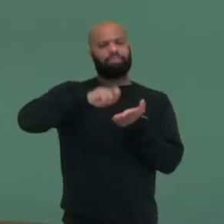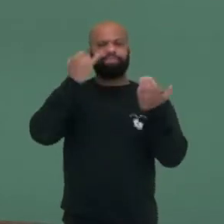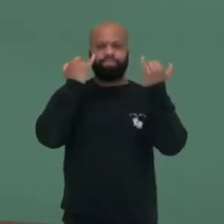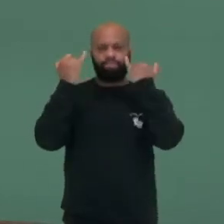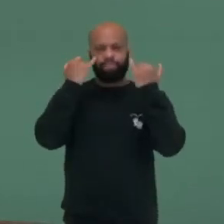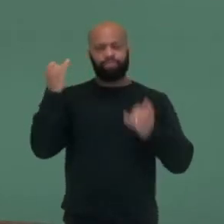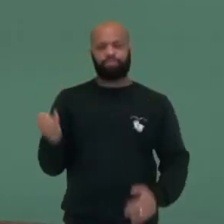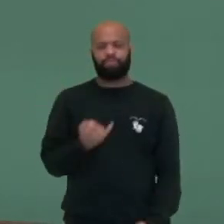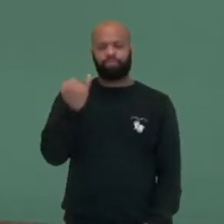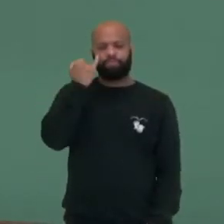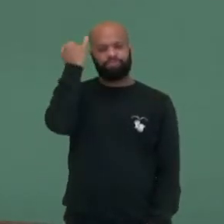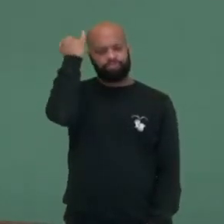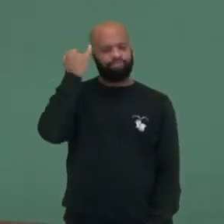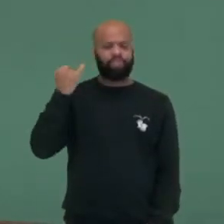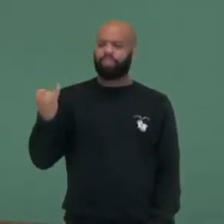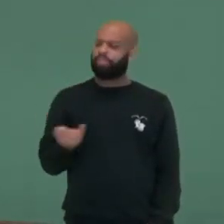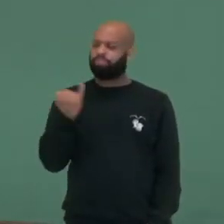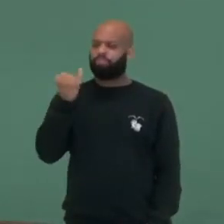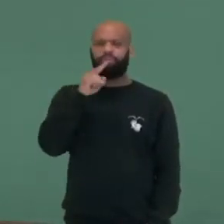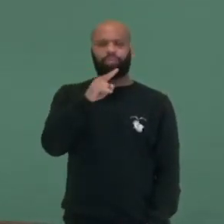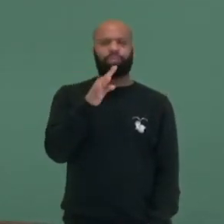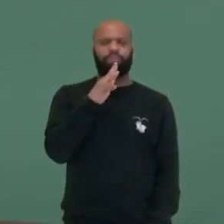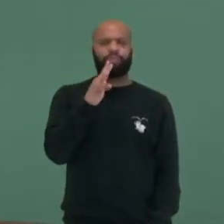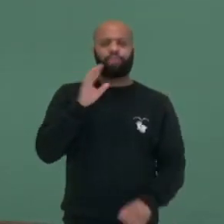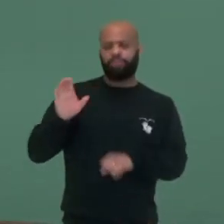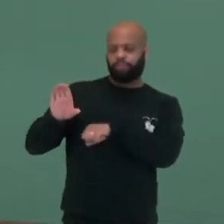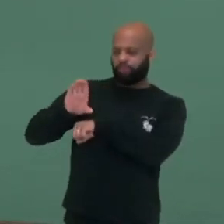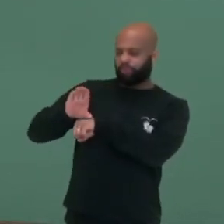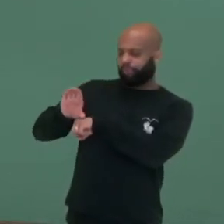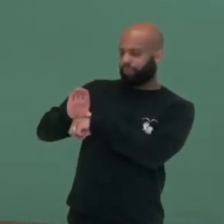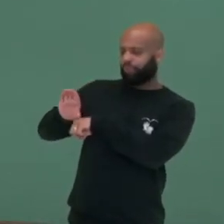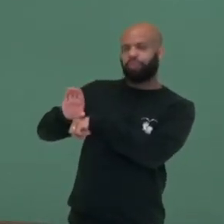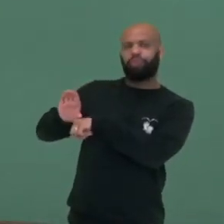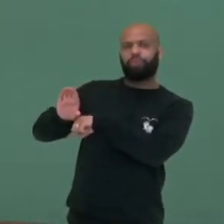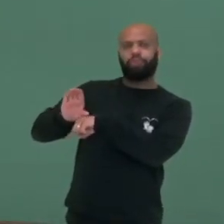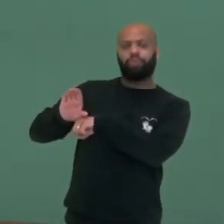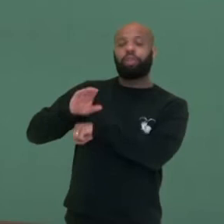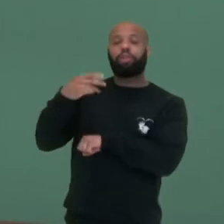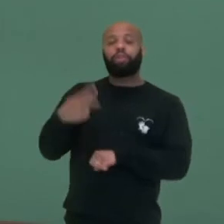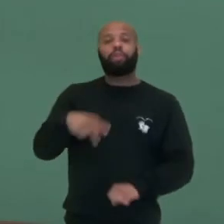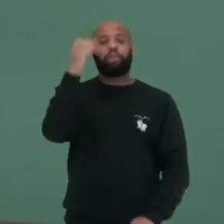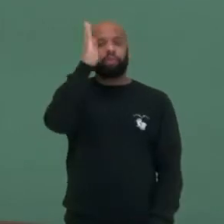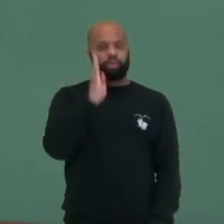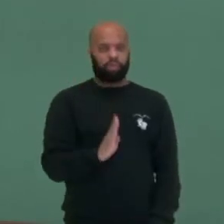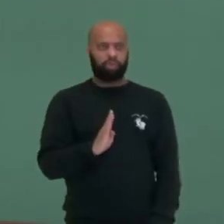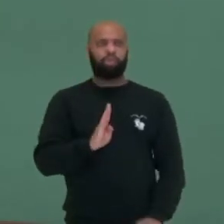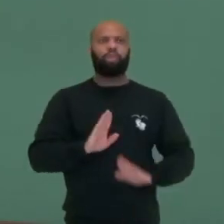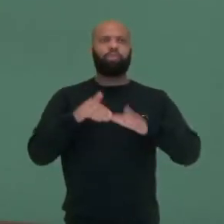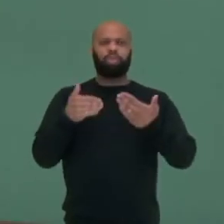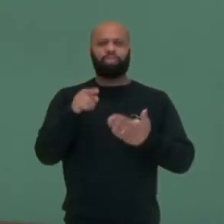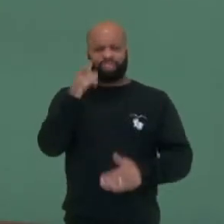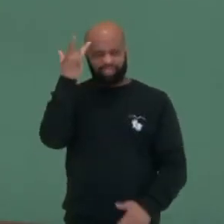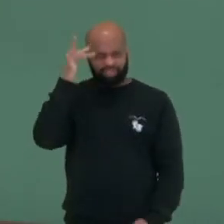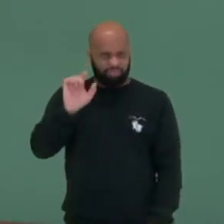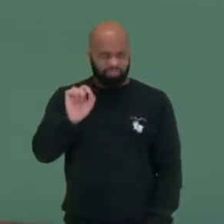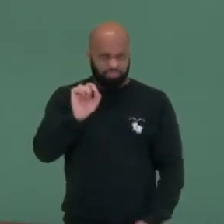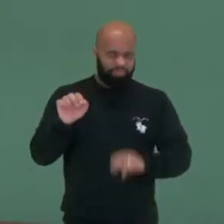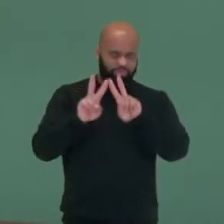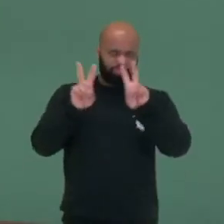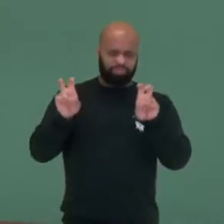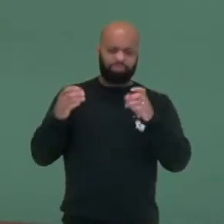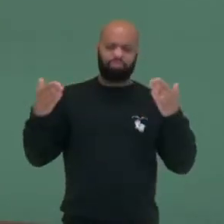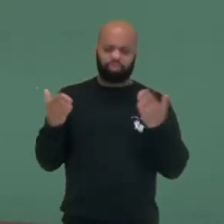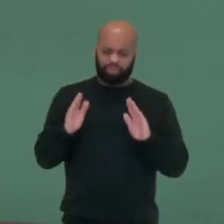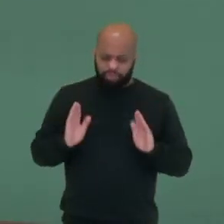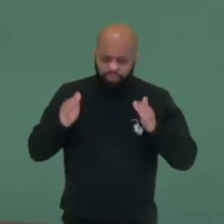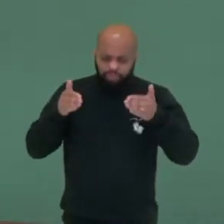informações. É fundamental conhecer a Constituição do Brasil. Não tem ideia do que é isso?